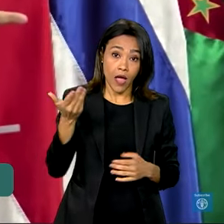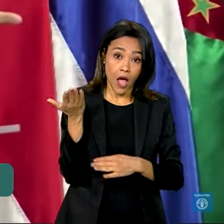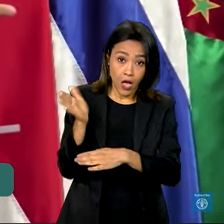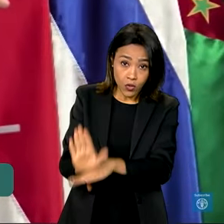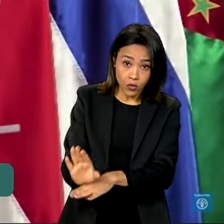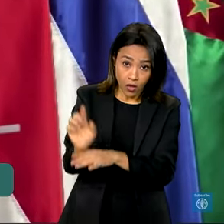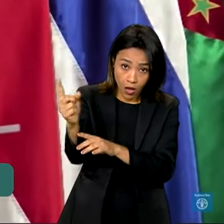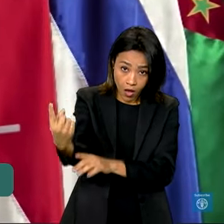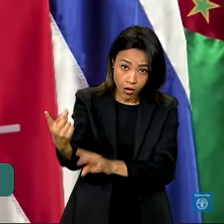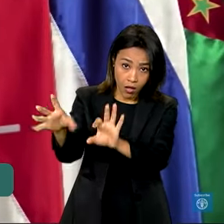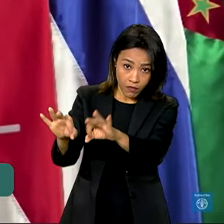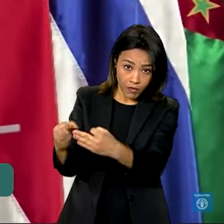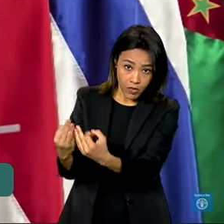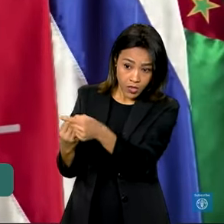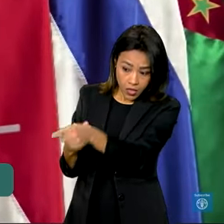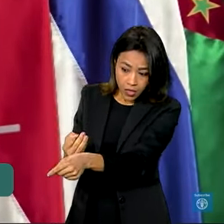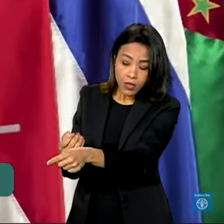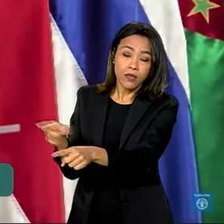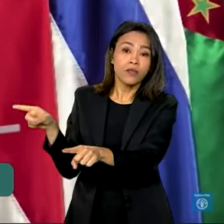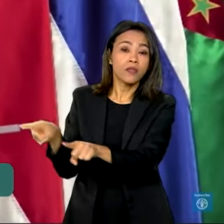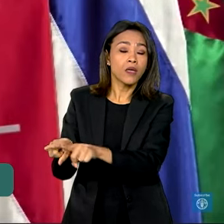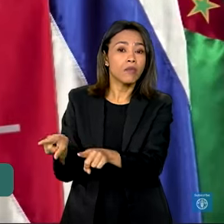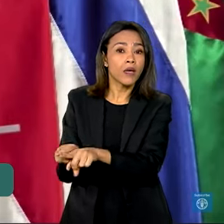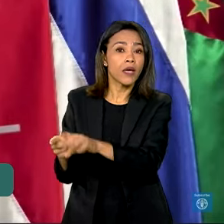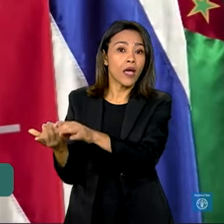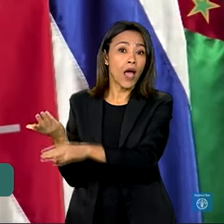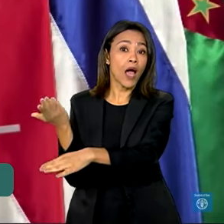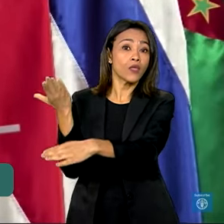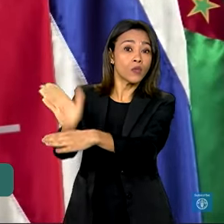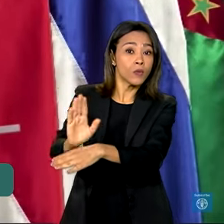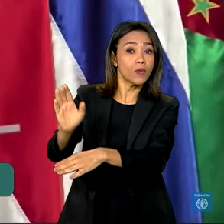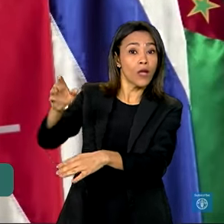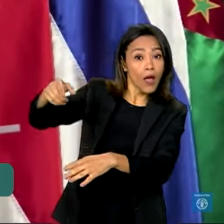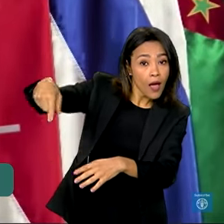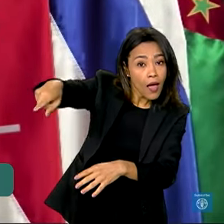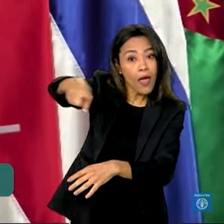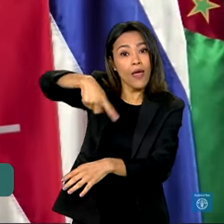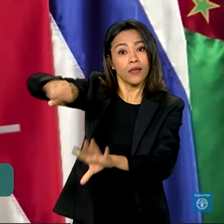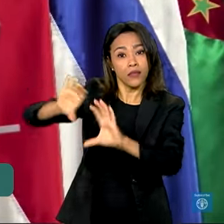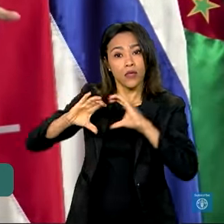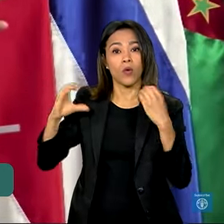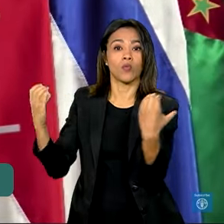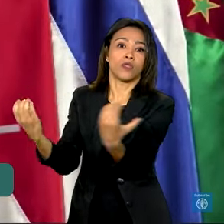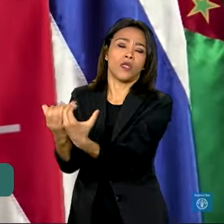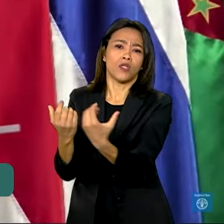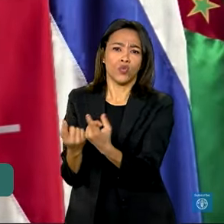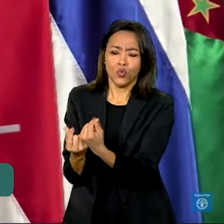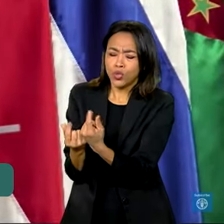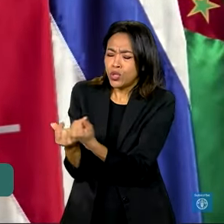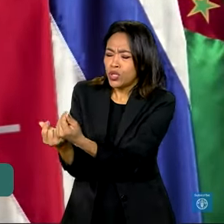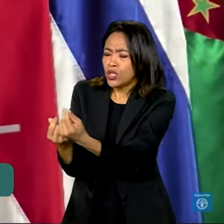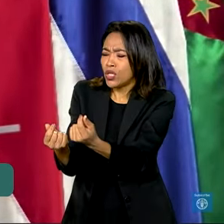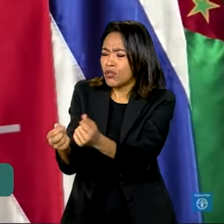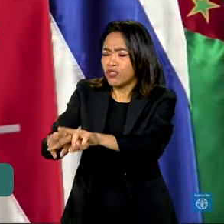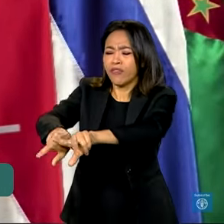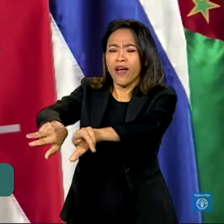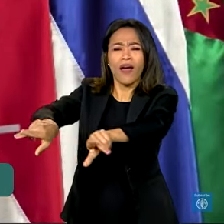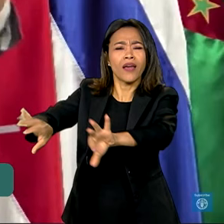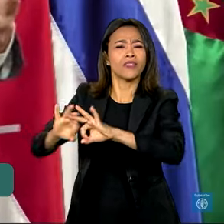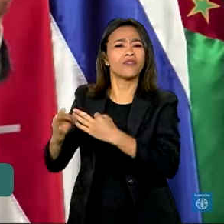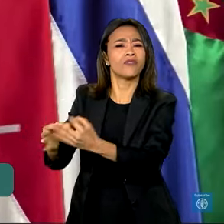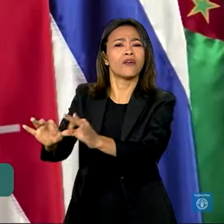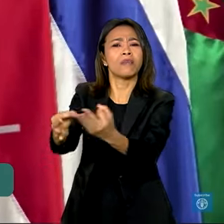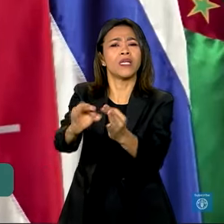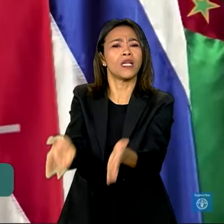aquela família, ela beneficia aquela comunidade. O dinheiro de muitas famílias pobres